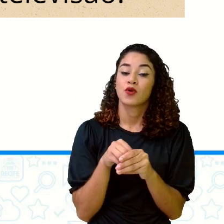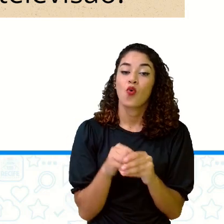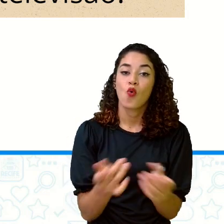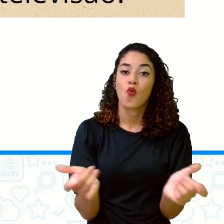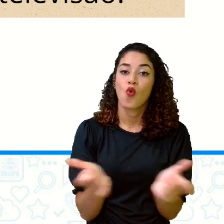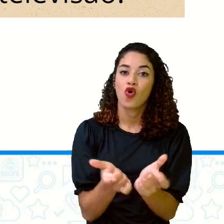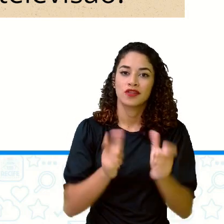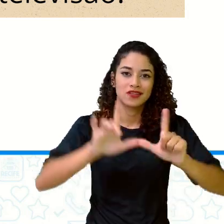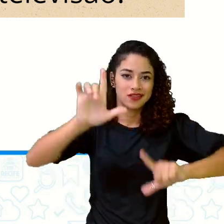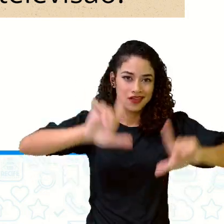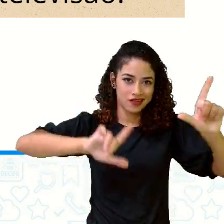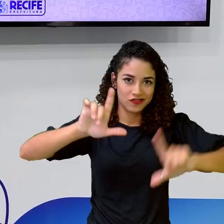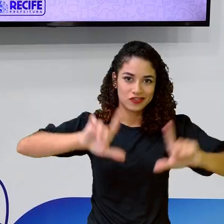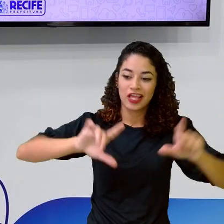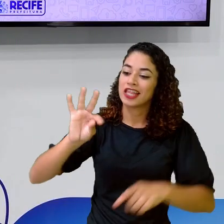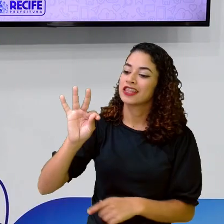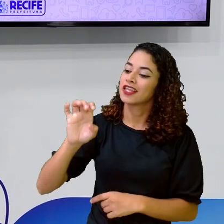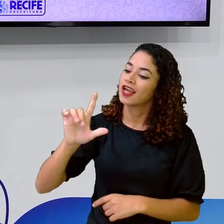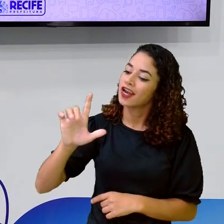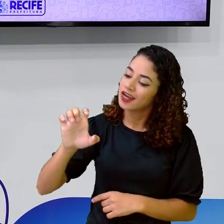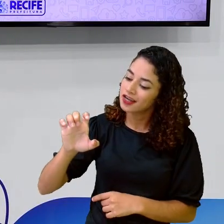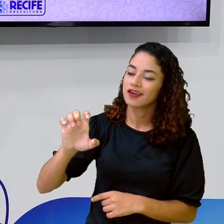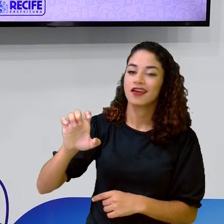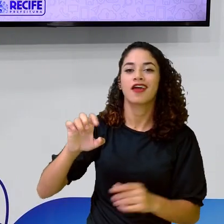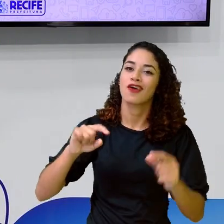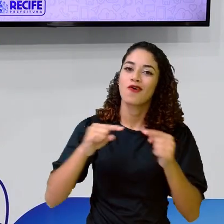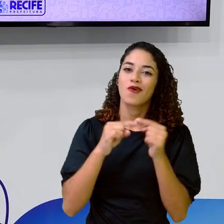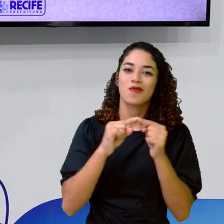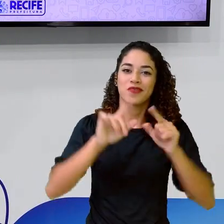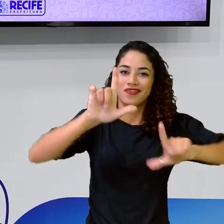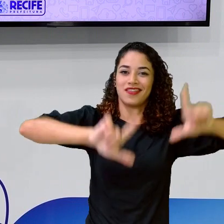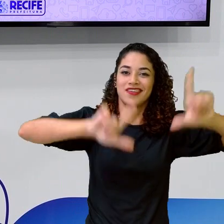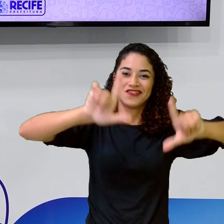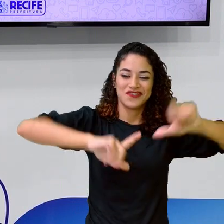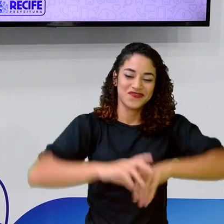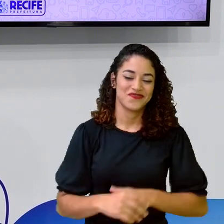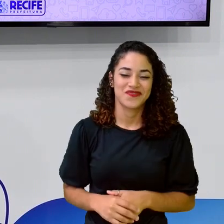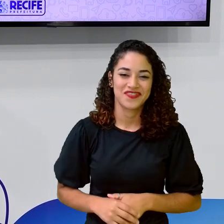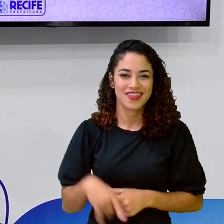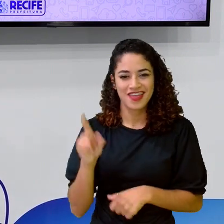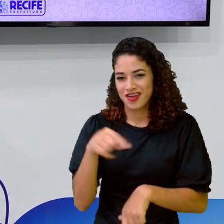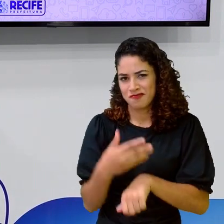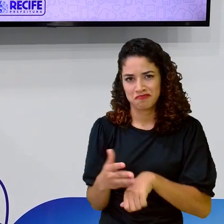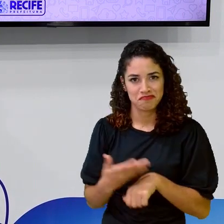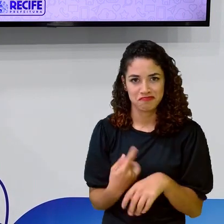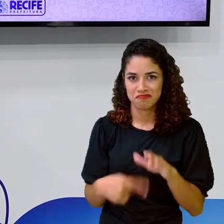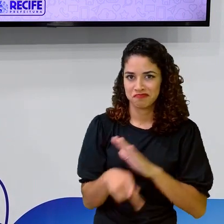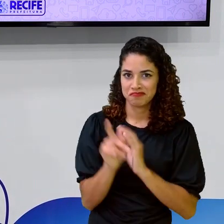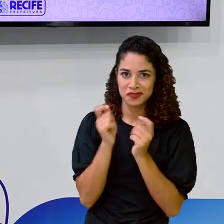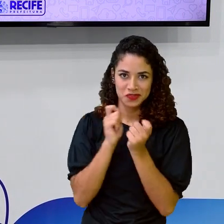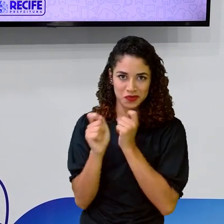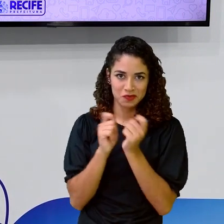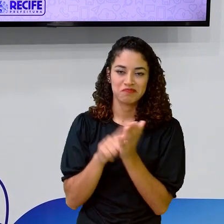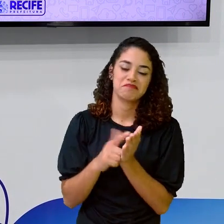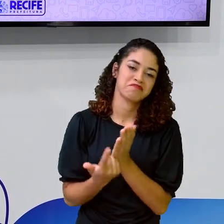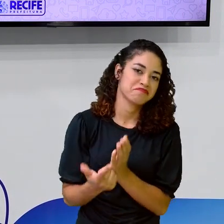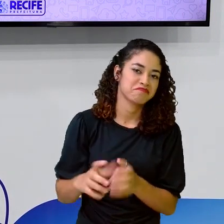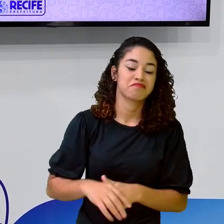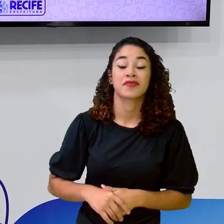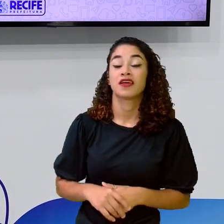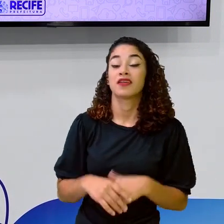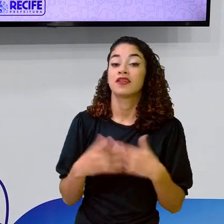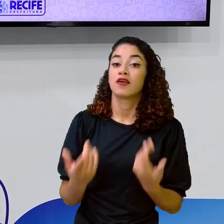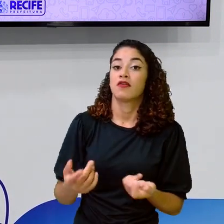Tele, como eu falei, referente lá à televisão. E é uma prática de jornalismo, que o